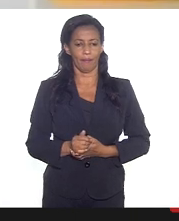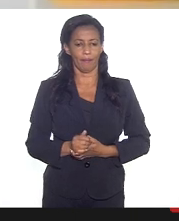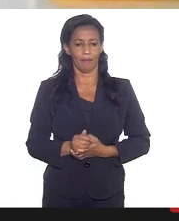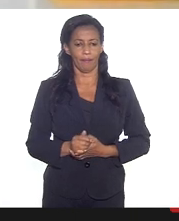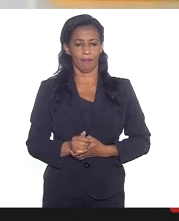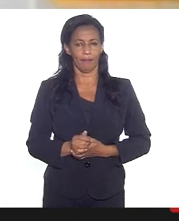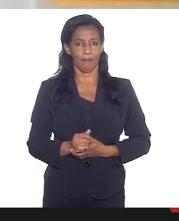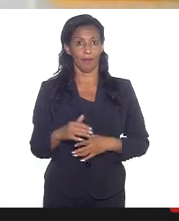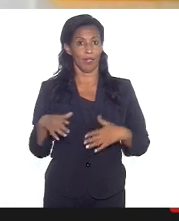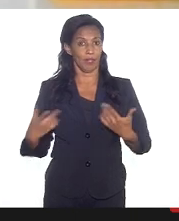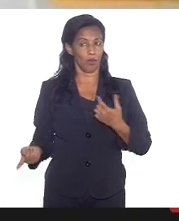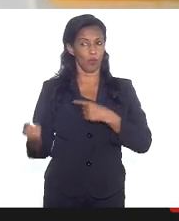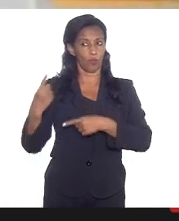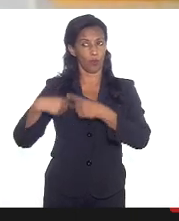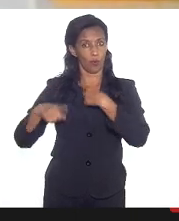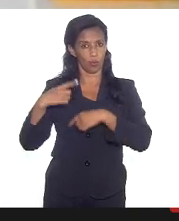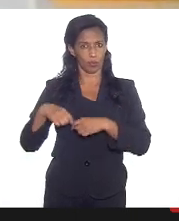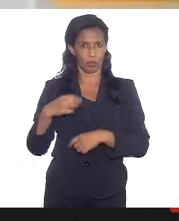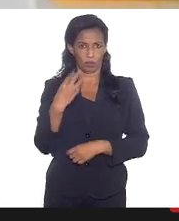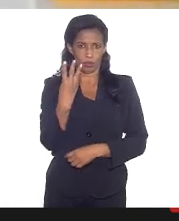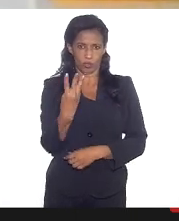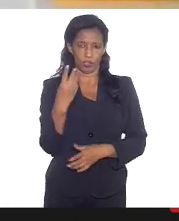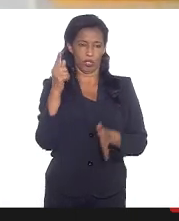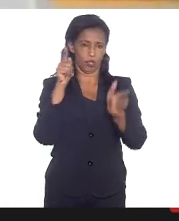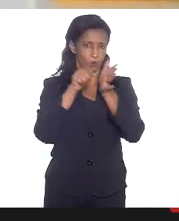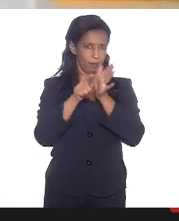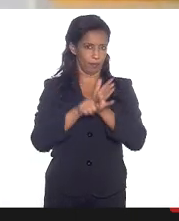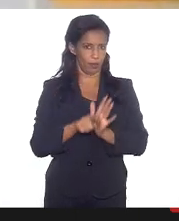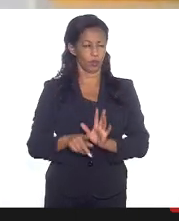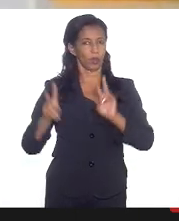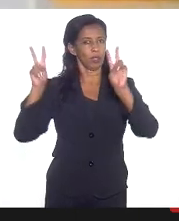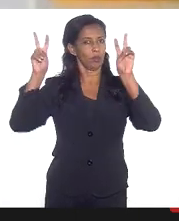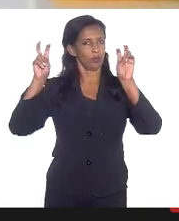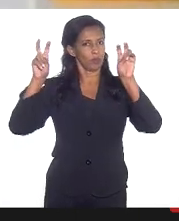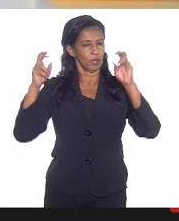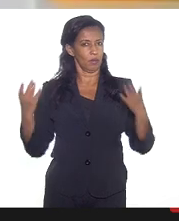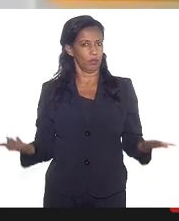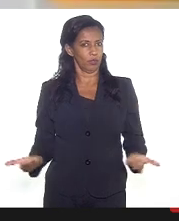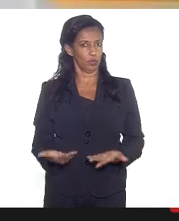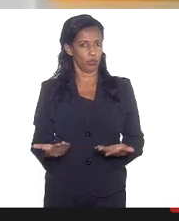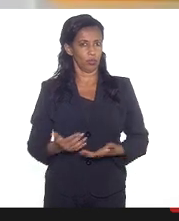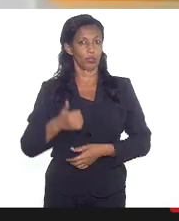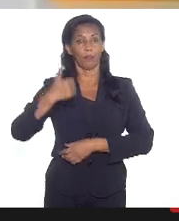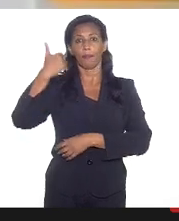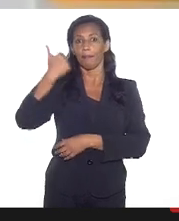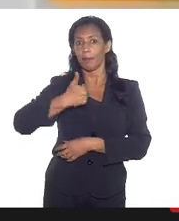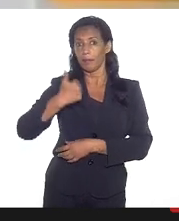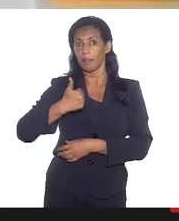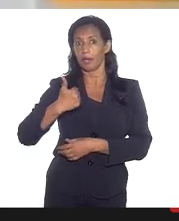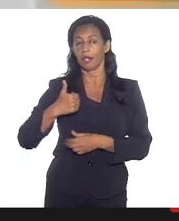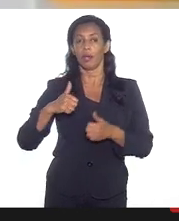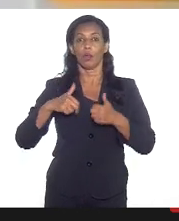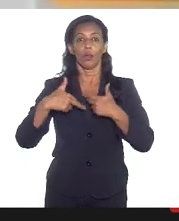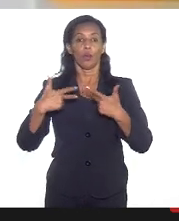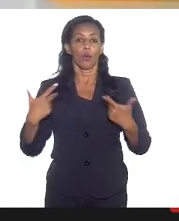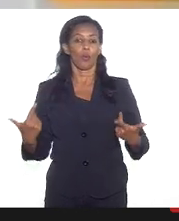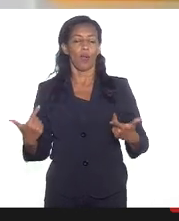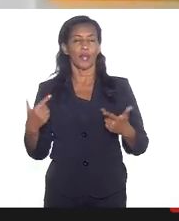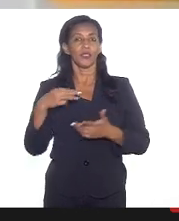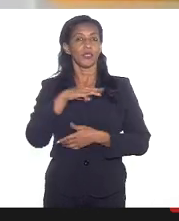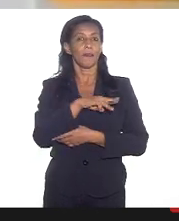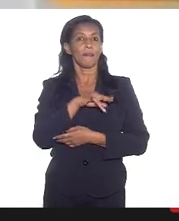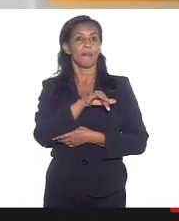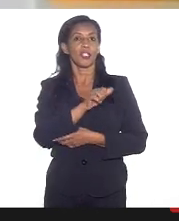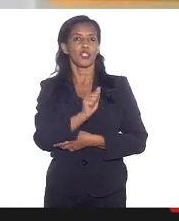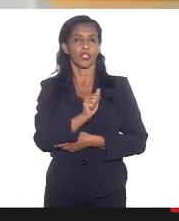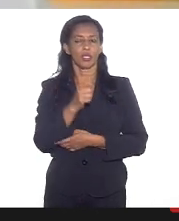às 3 perguntas que eram o tema de hoje, a primeira: quais medidas tributárias podem ser tomadas pelo Estado